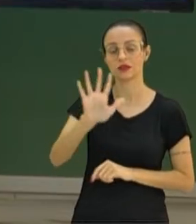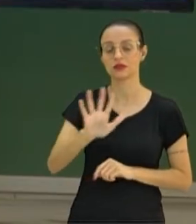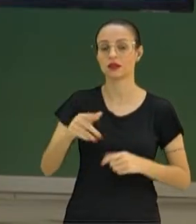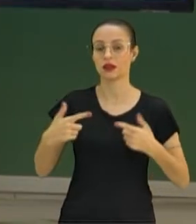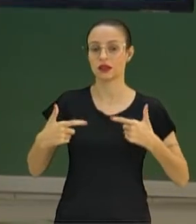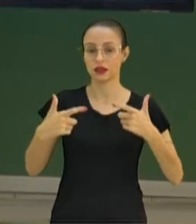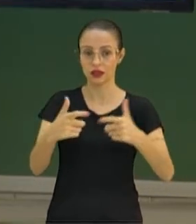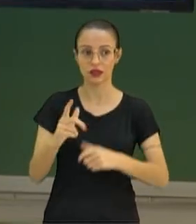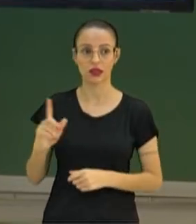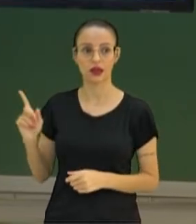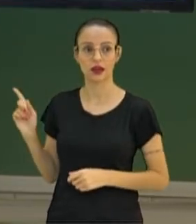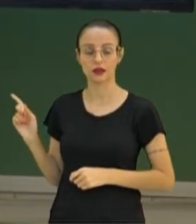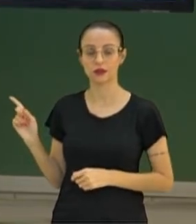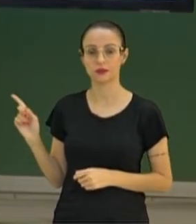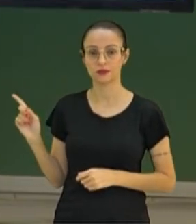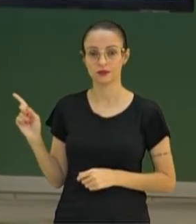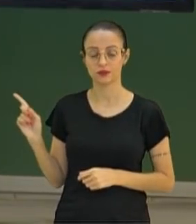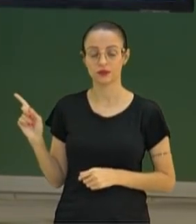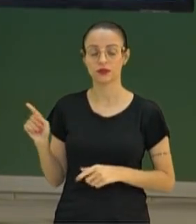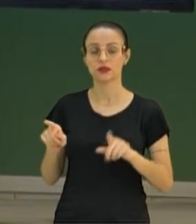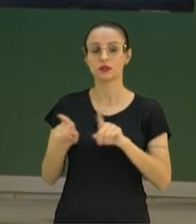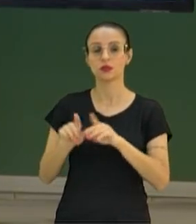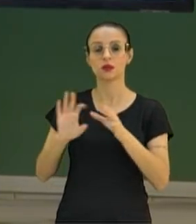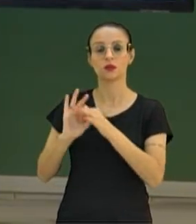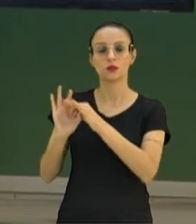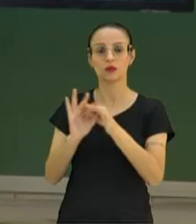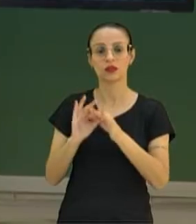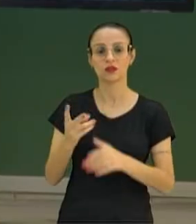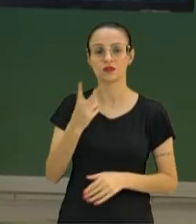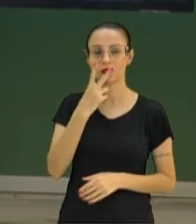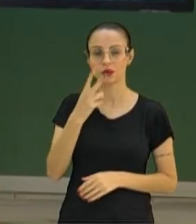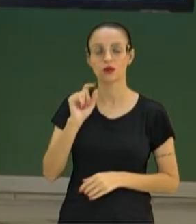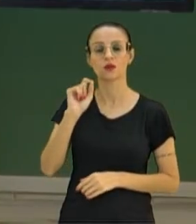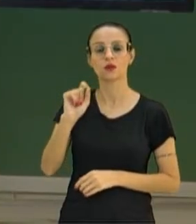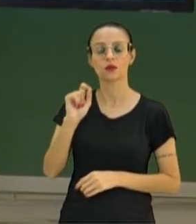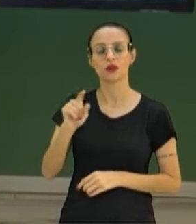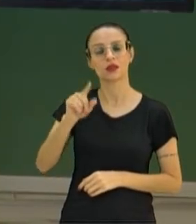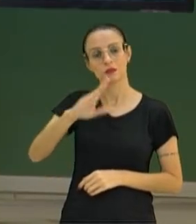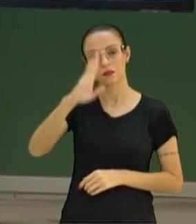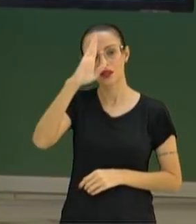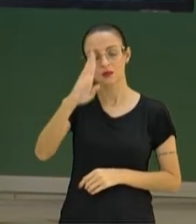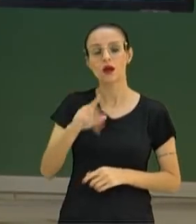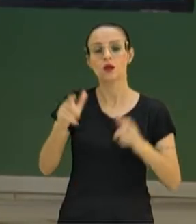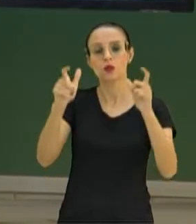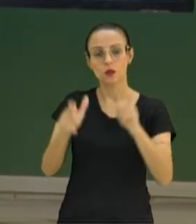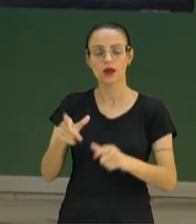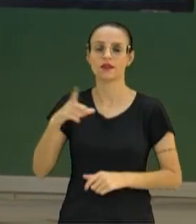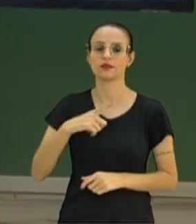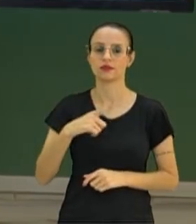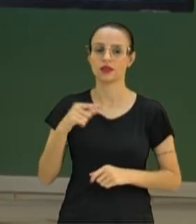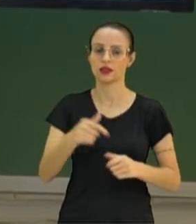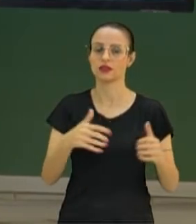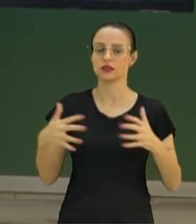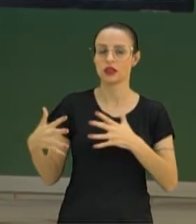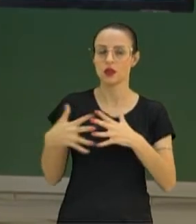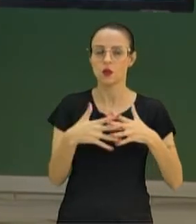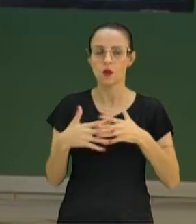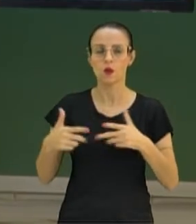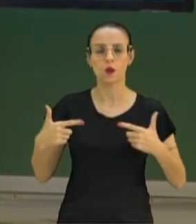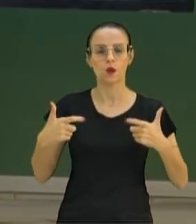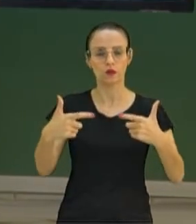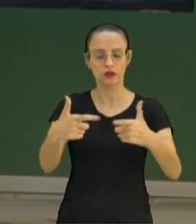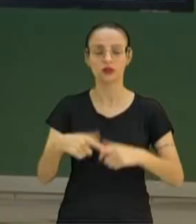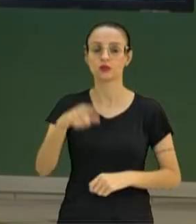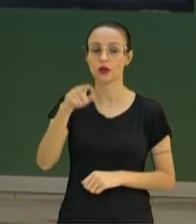contestada, e aqui em União da Vitória e Porto União, um dos principais pontos ali que a gente vai ter esse conflito, né?